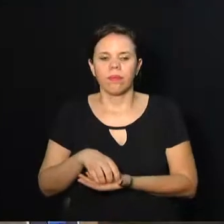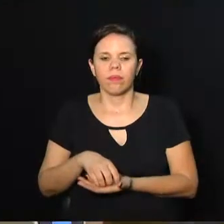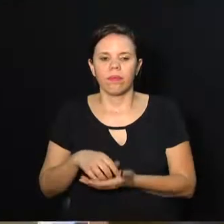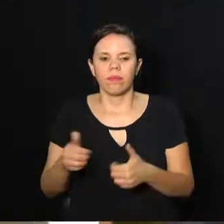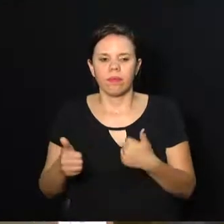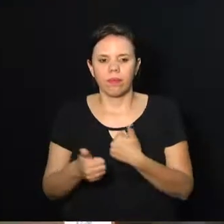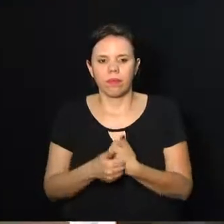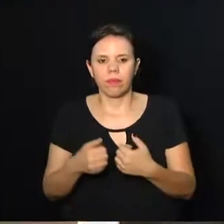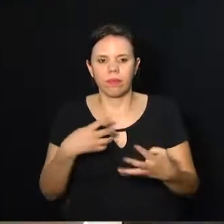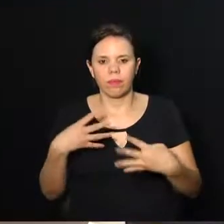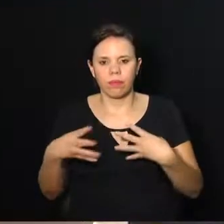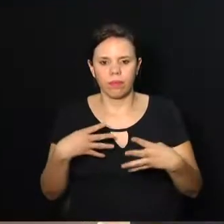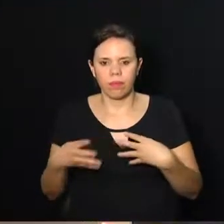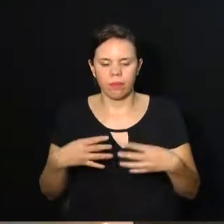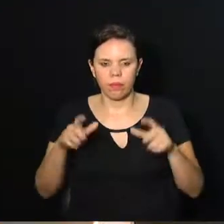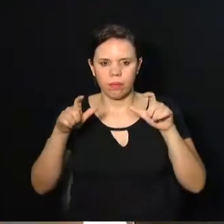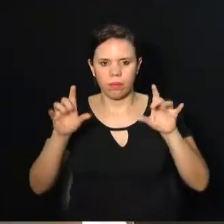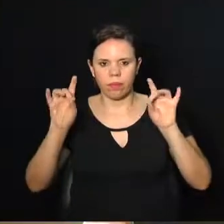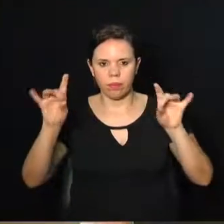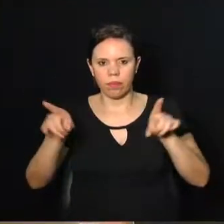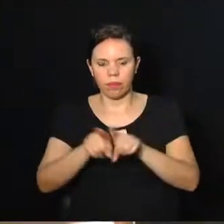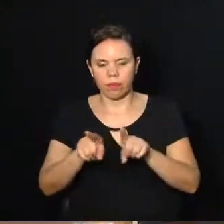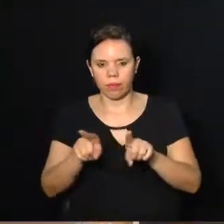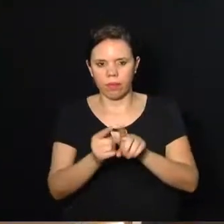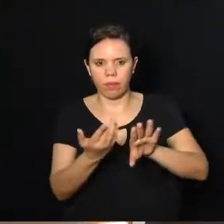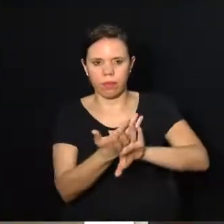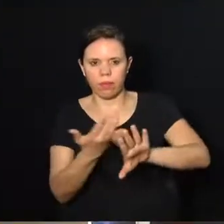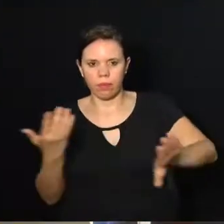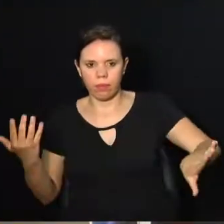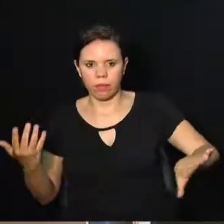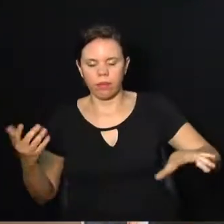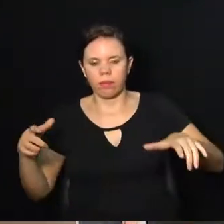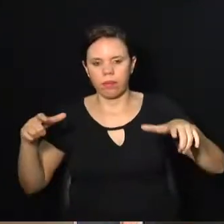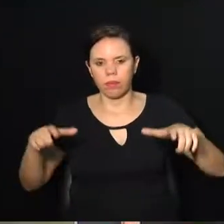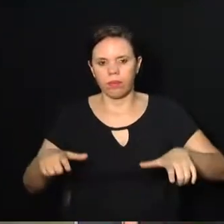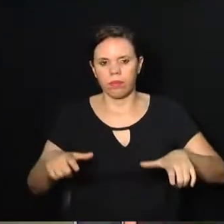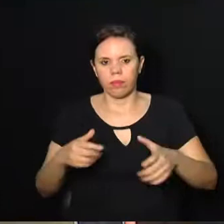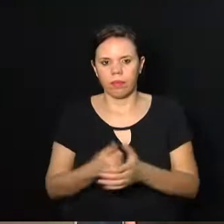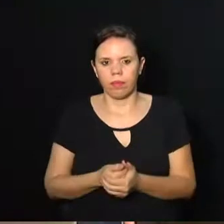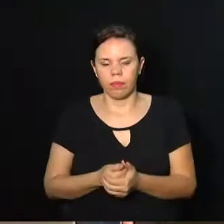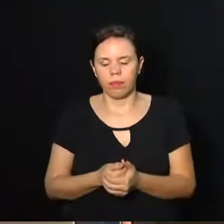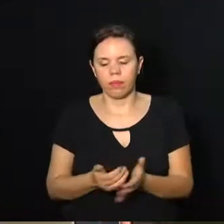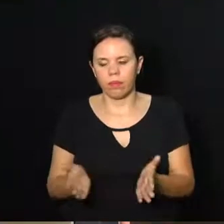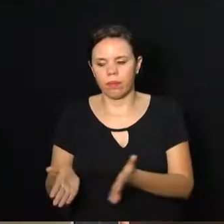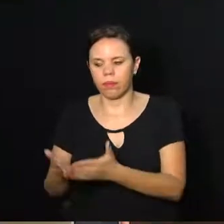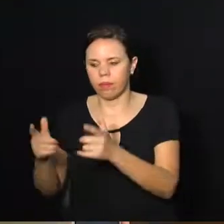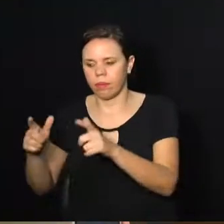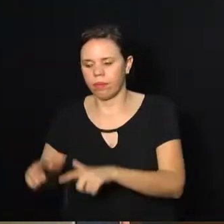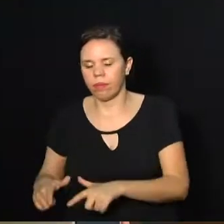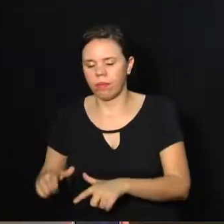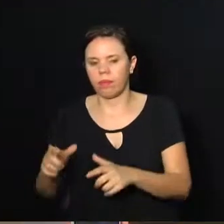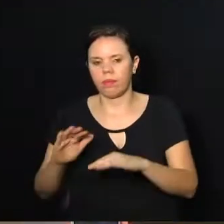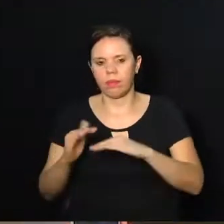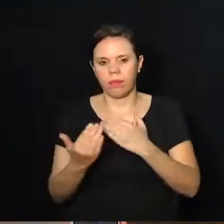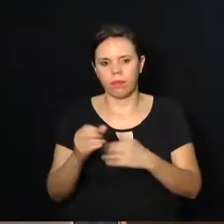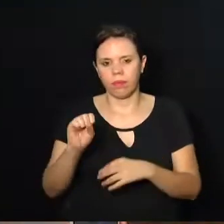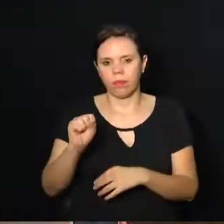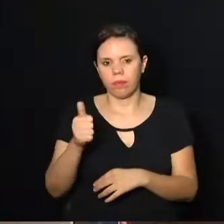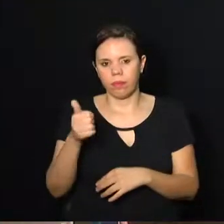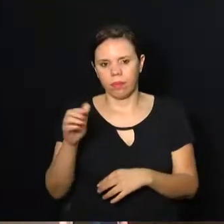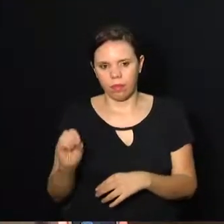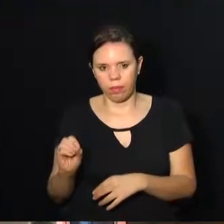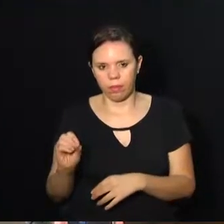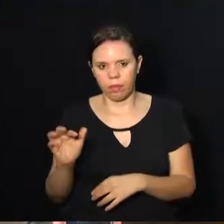fica numa região nobre, mas ao mesmo tempo dividida por duas situações ali bem periféricas, que é o São Fernando, Paranapanema e